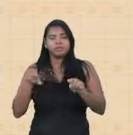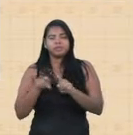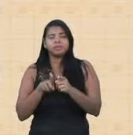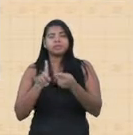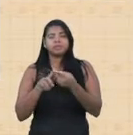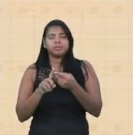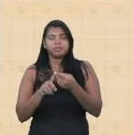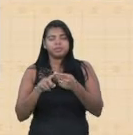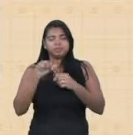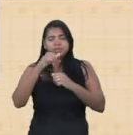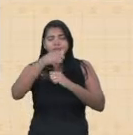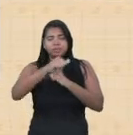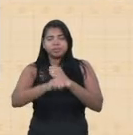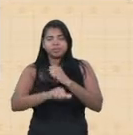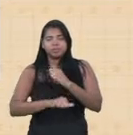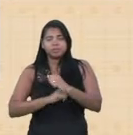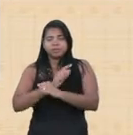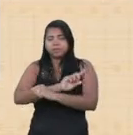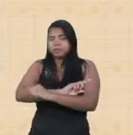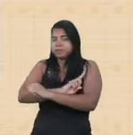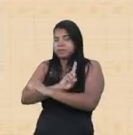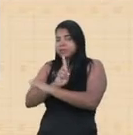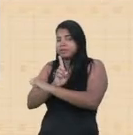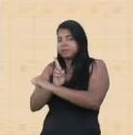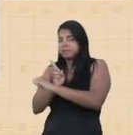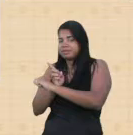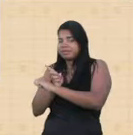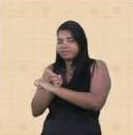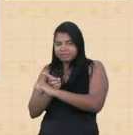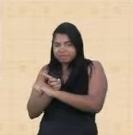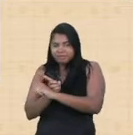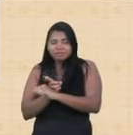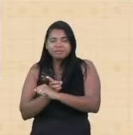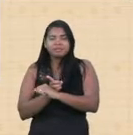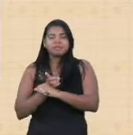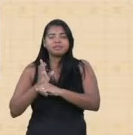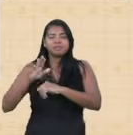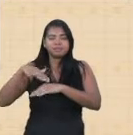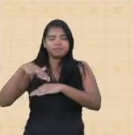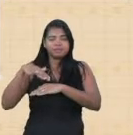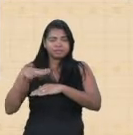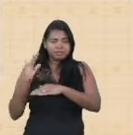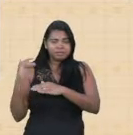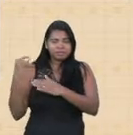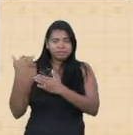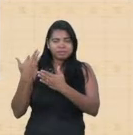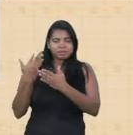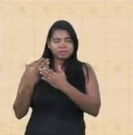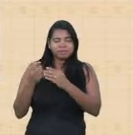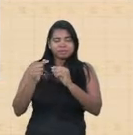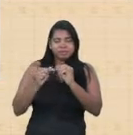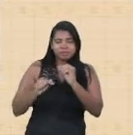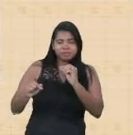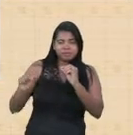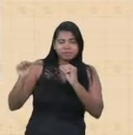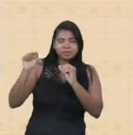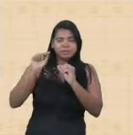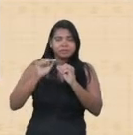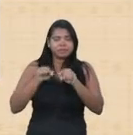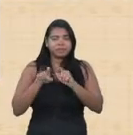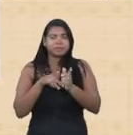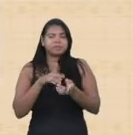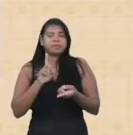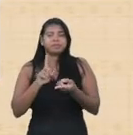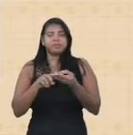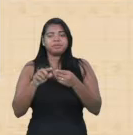partícula alfa aumenta a sua velocidade e vai fazer com que ela cada vez mais tenha uma trajetória circular e espiralada, até